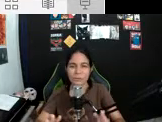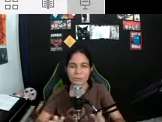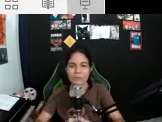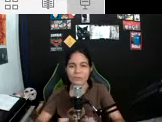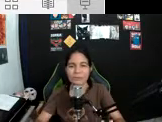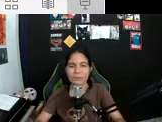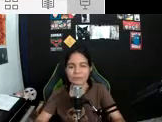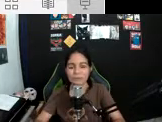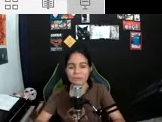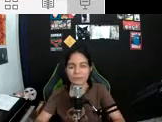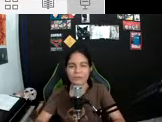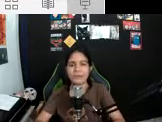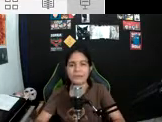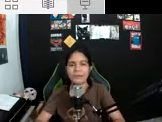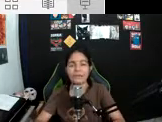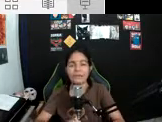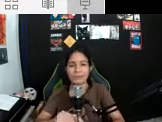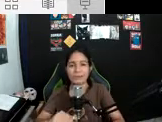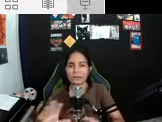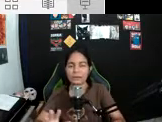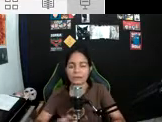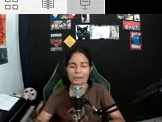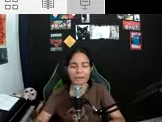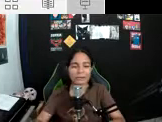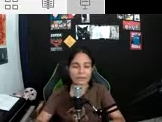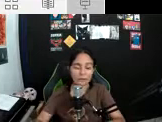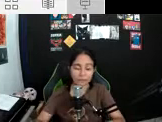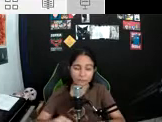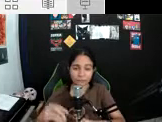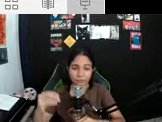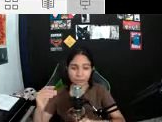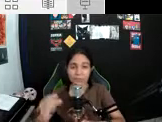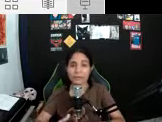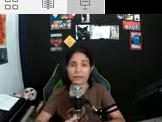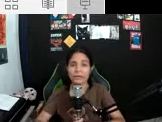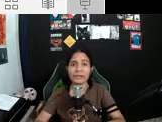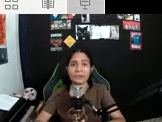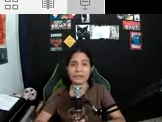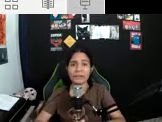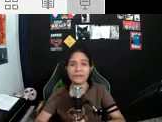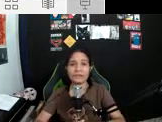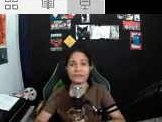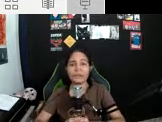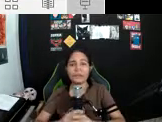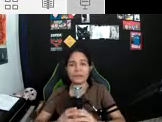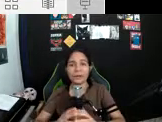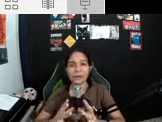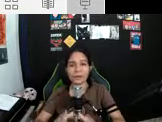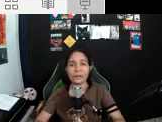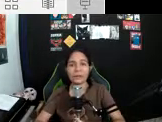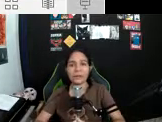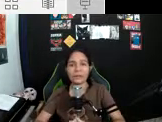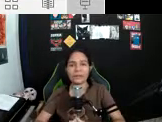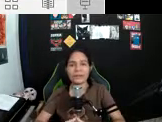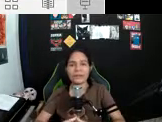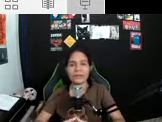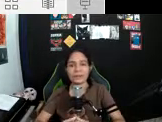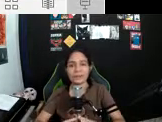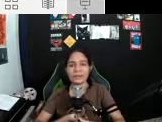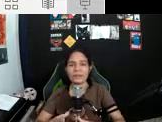Nenhum bem material vale mais do que a vida da gente. Então, não reajam a assalto. Então, a gente precisa, né, colocar a mão